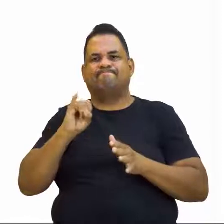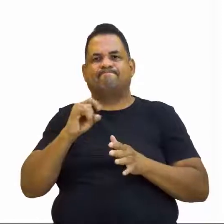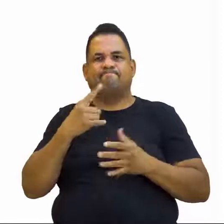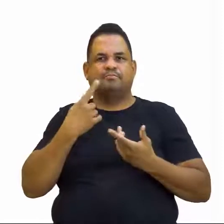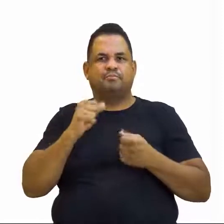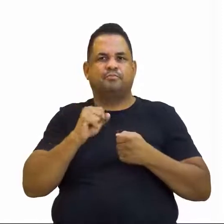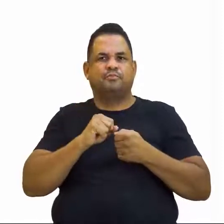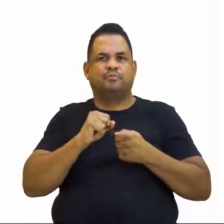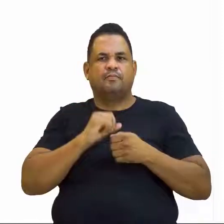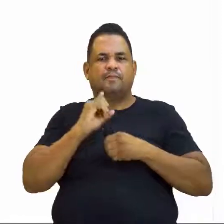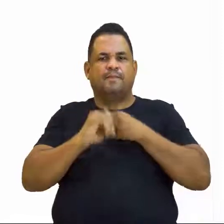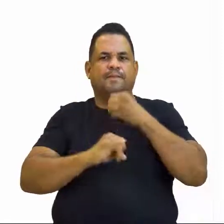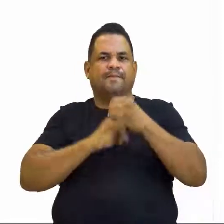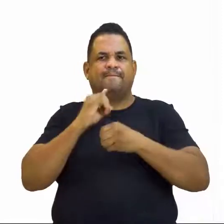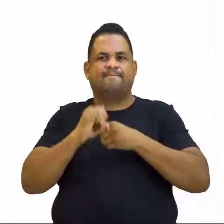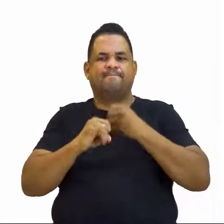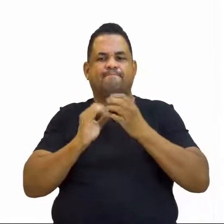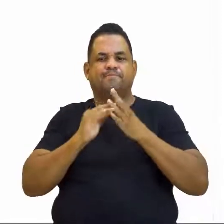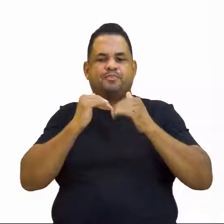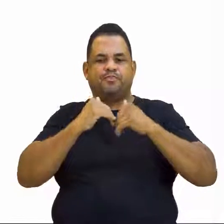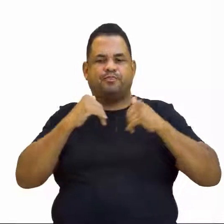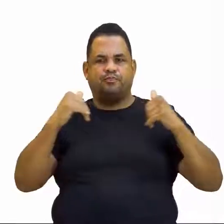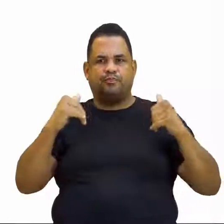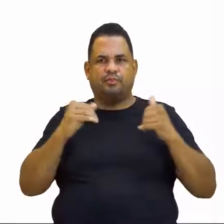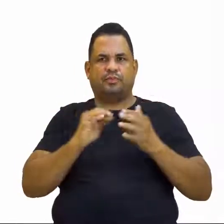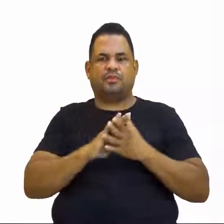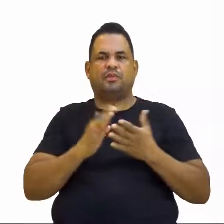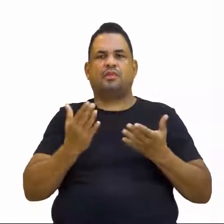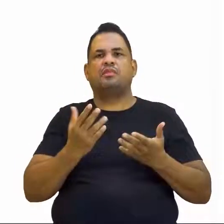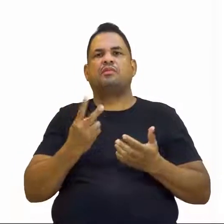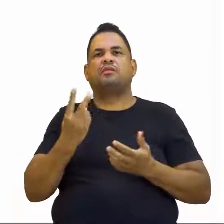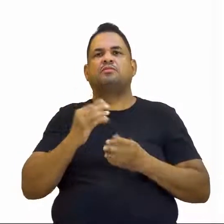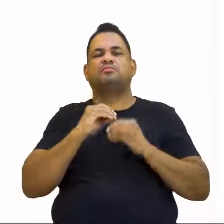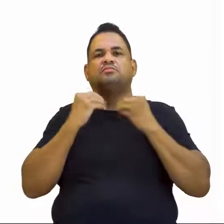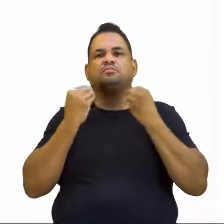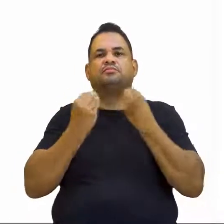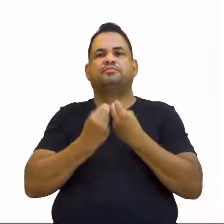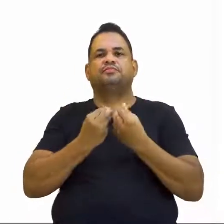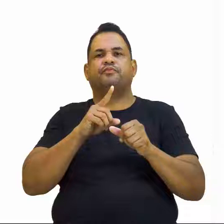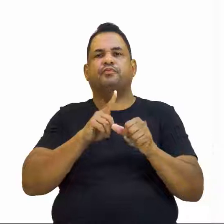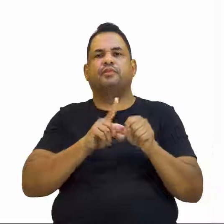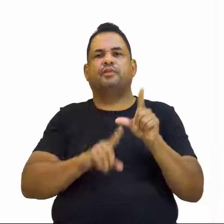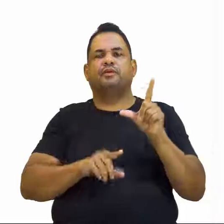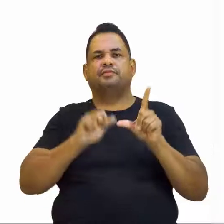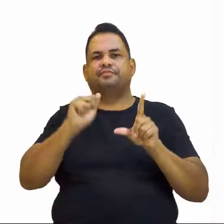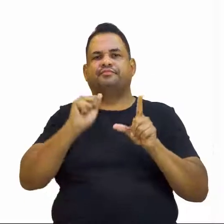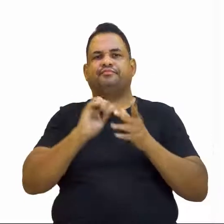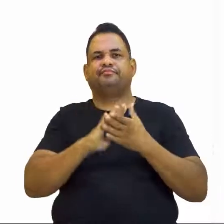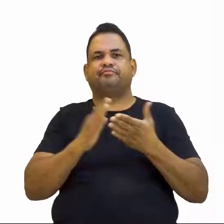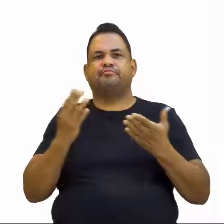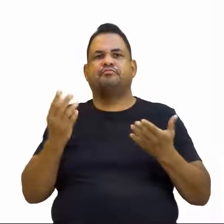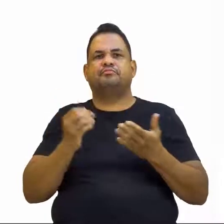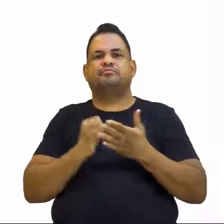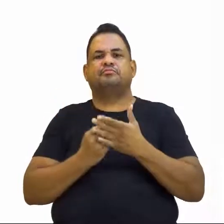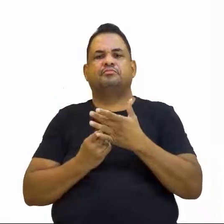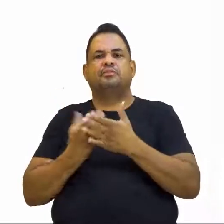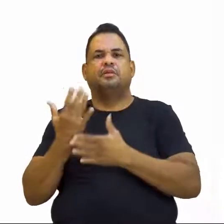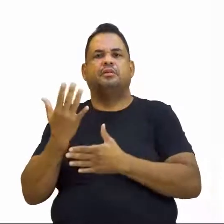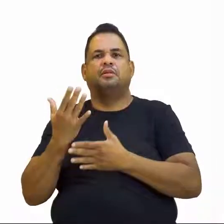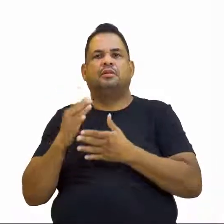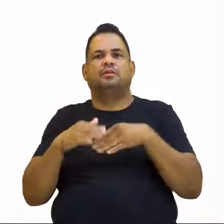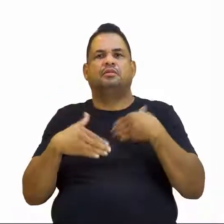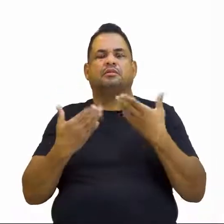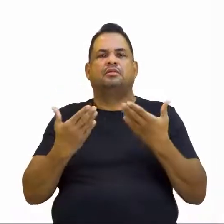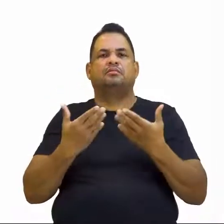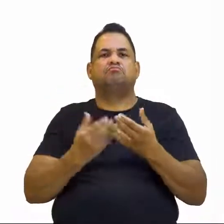a ionização ou a dissociação dessa substância da letra A, ela iria liberar algum